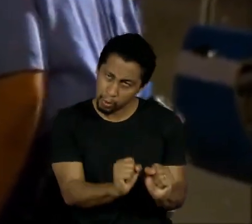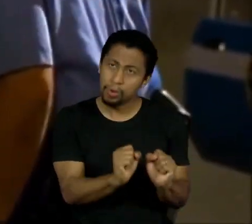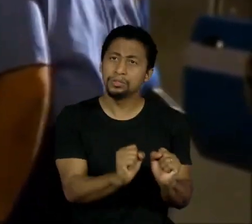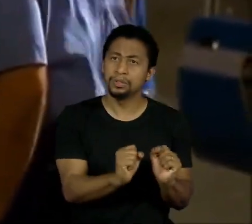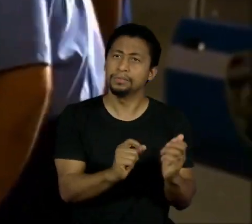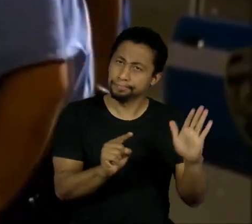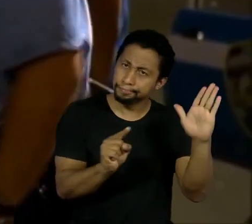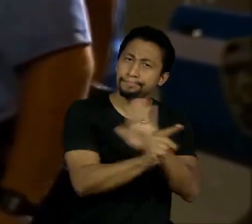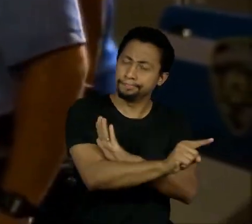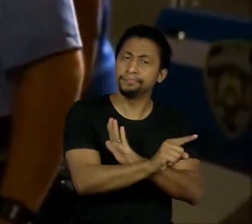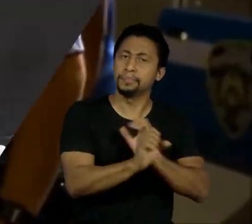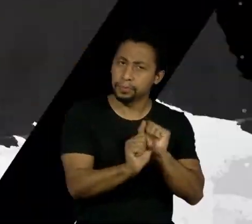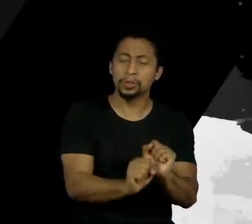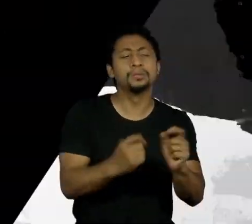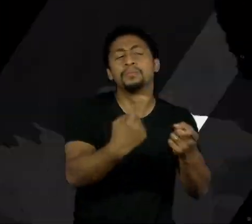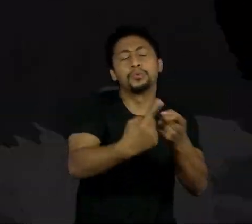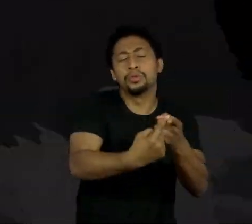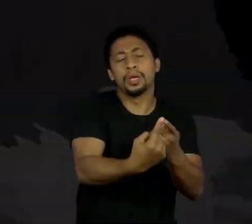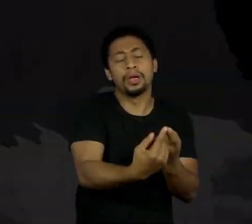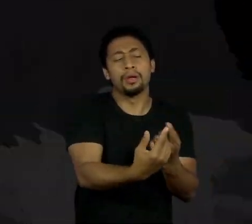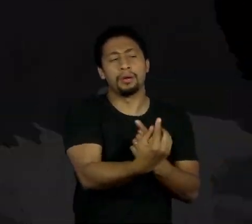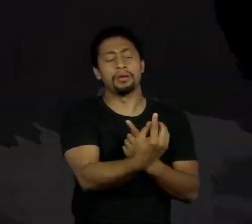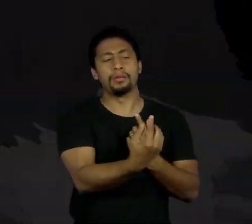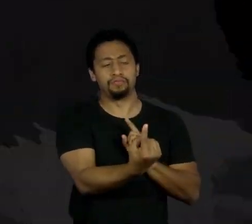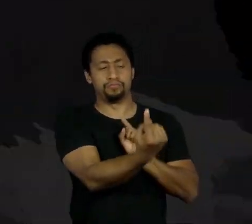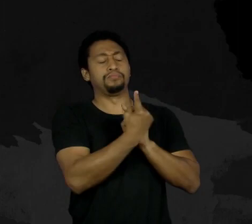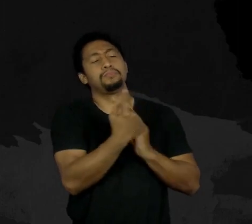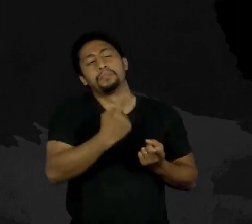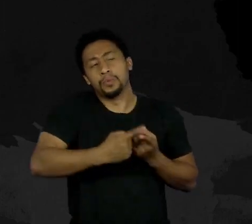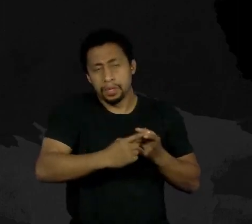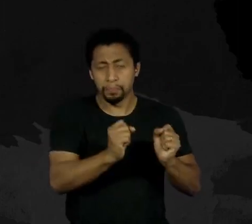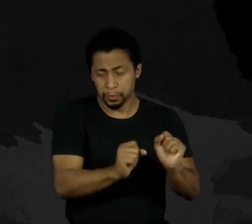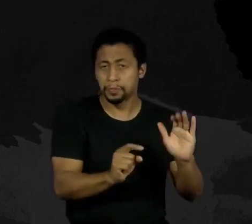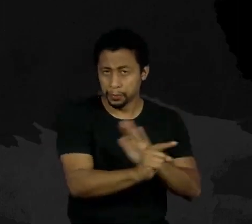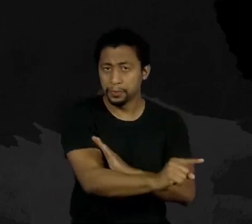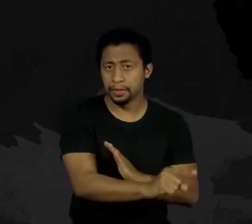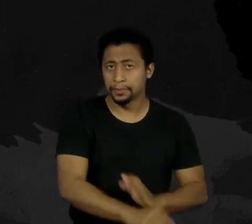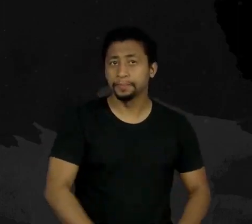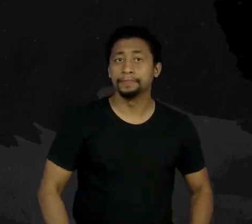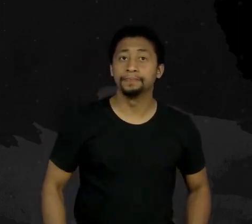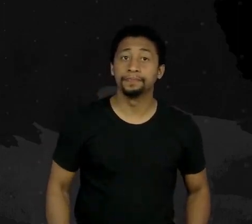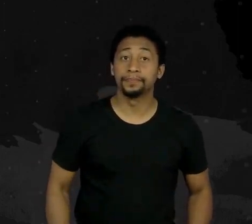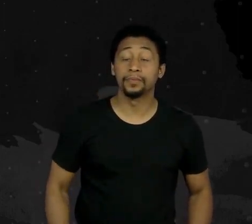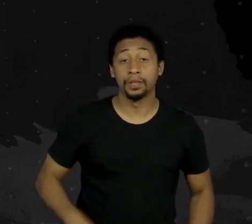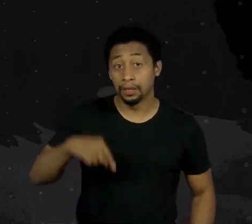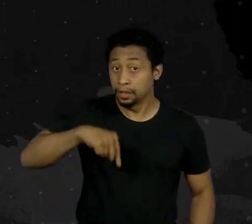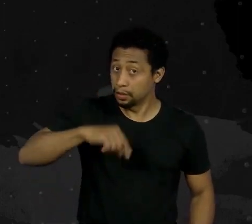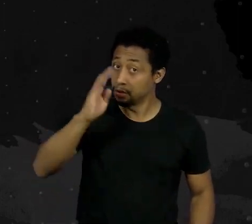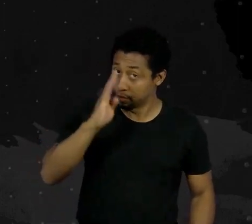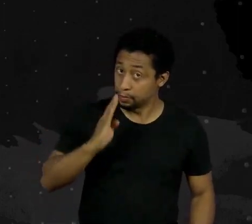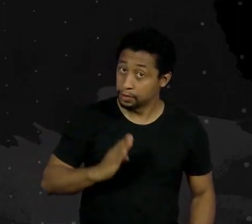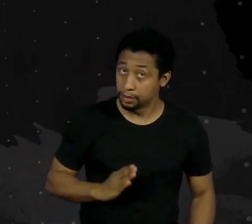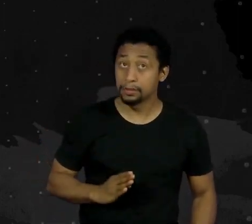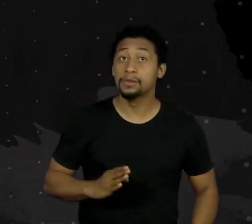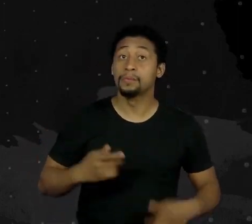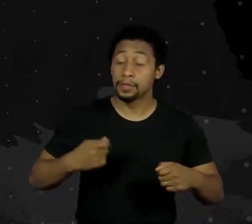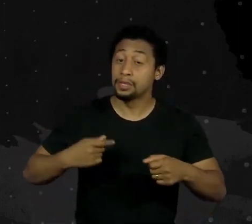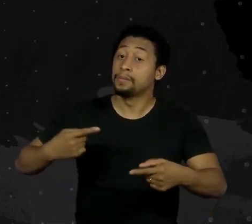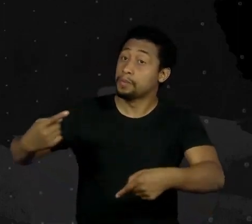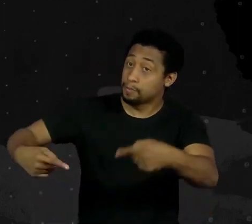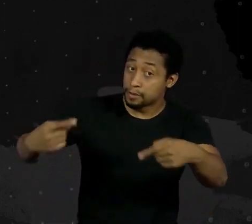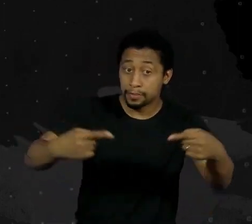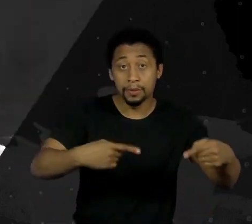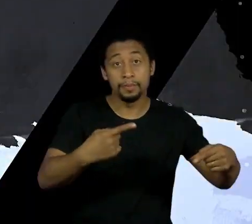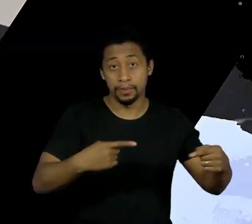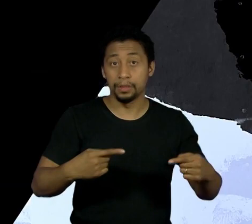abordando, por quê e qual razão. Invadir a casa aí, ó, não pode não, hein? É necessário que no Brasil a gente tenha uma discussão